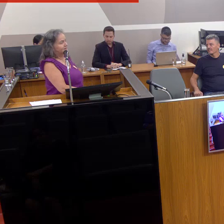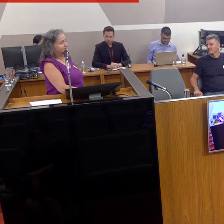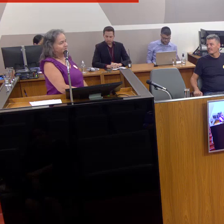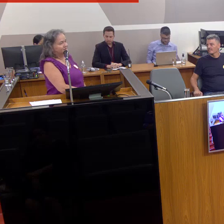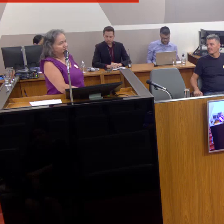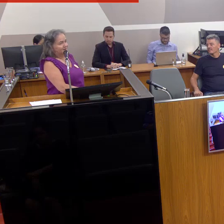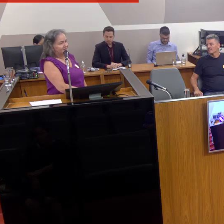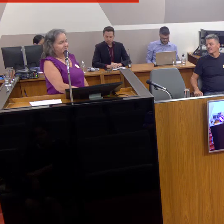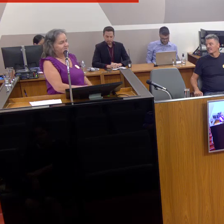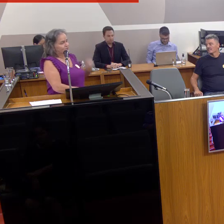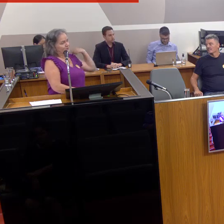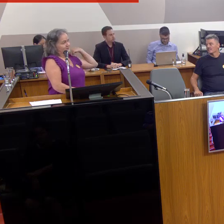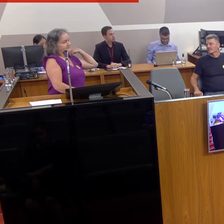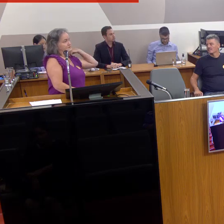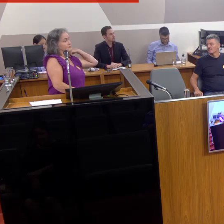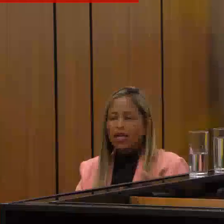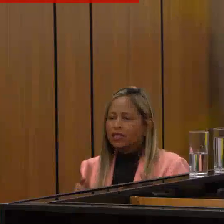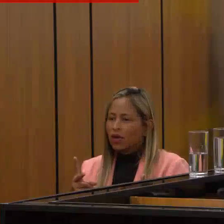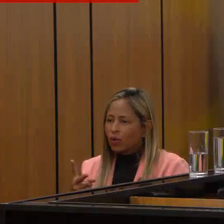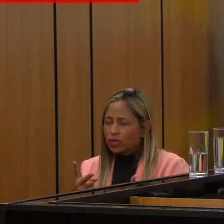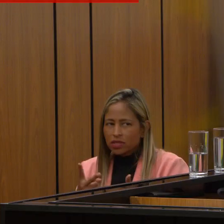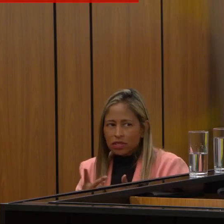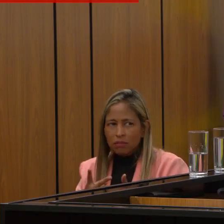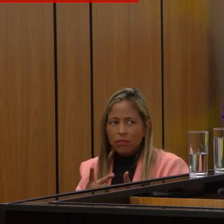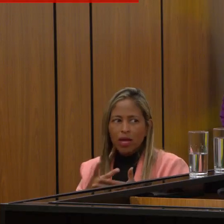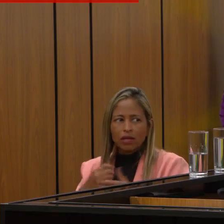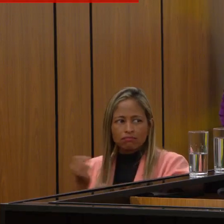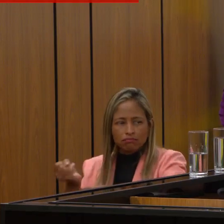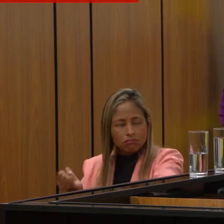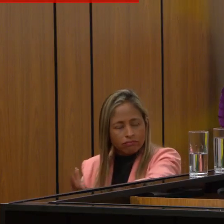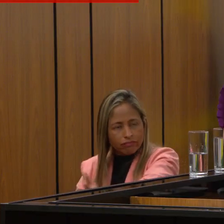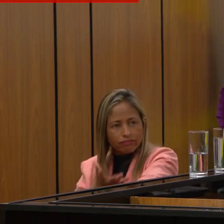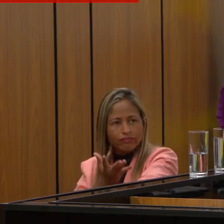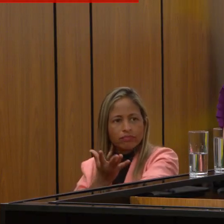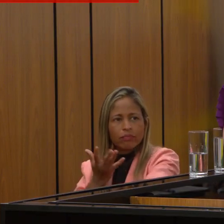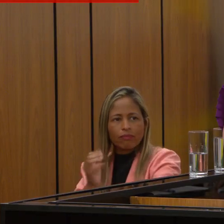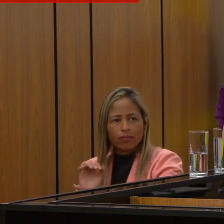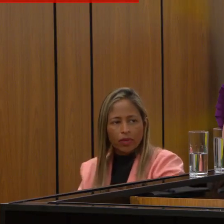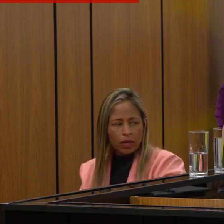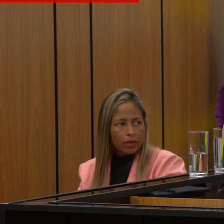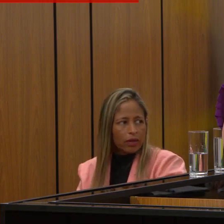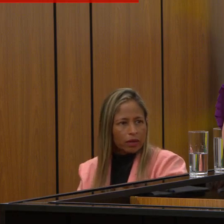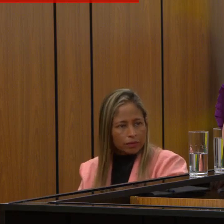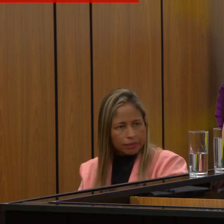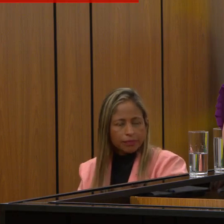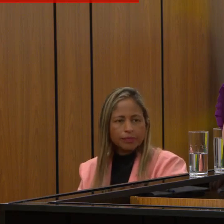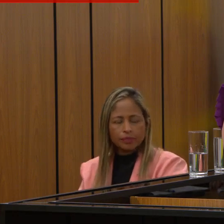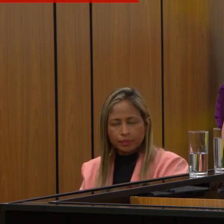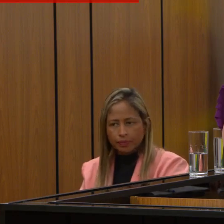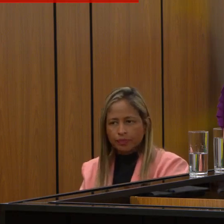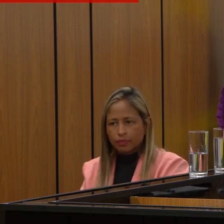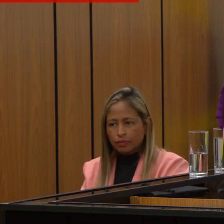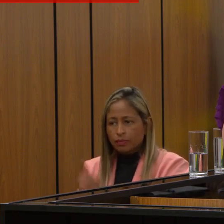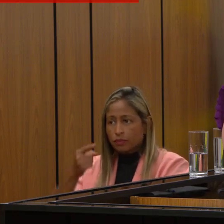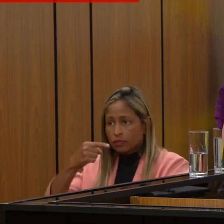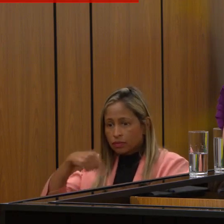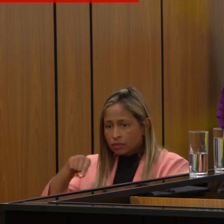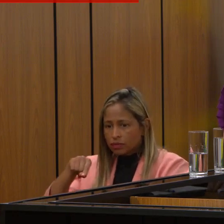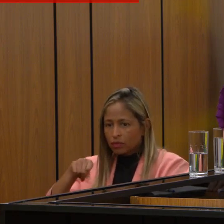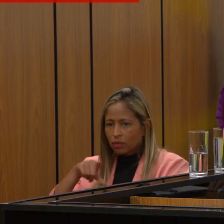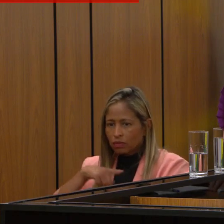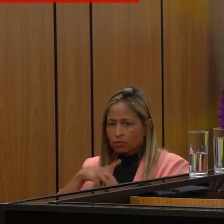dele né essa situação mexe com emocional da gente a gente fica com